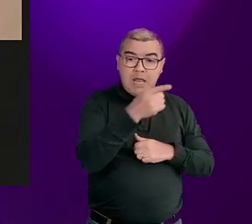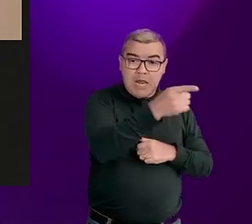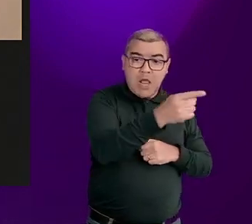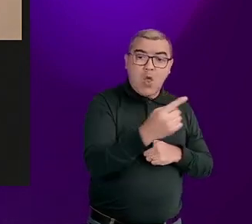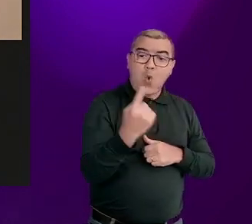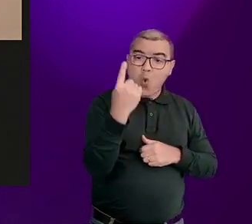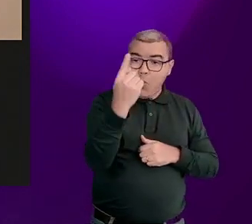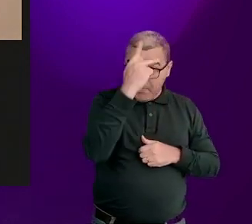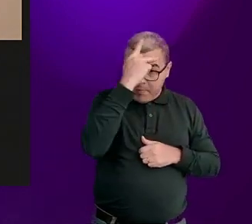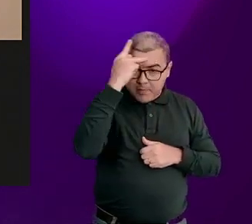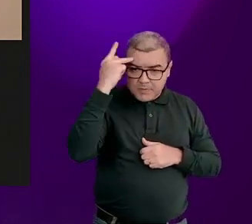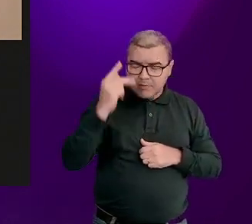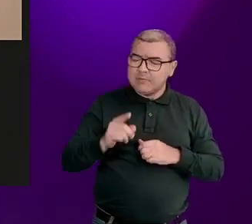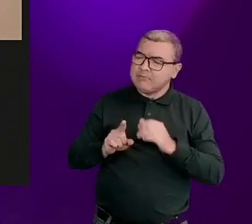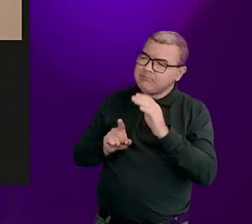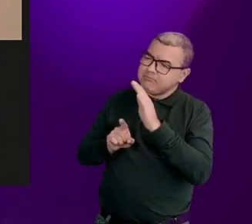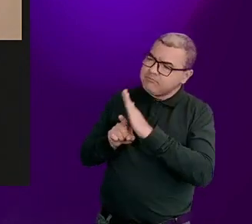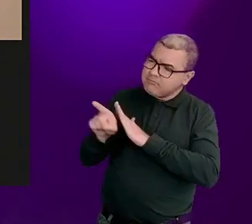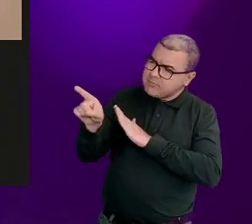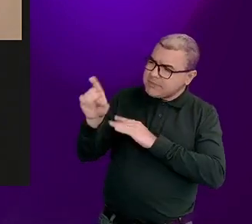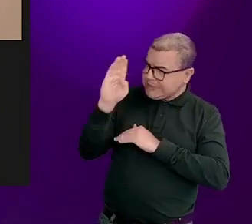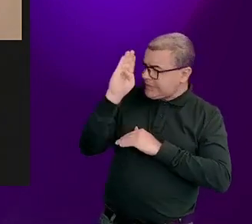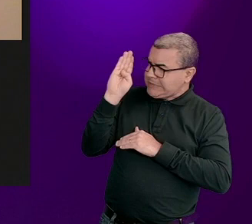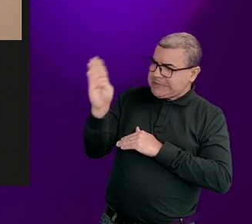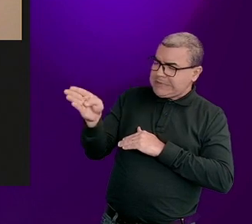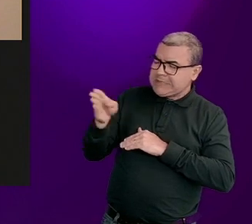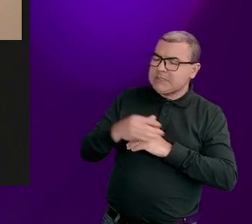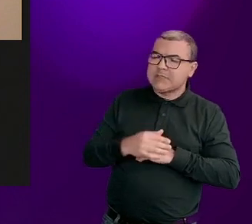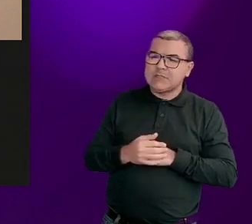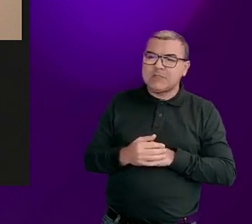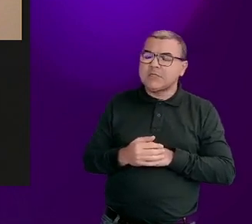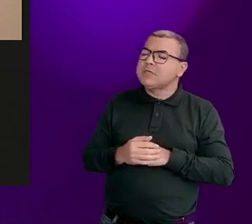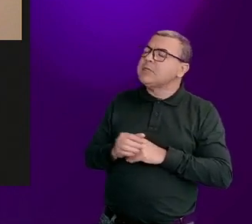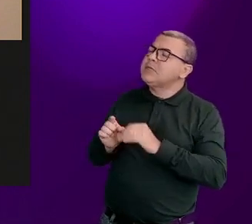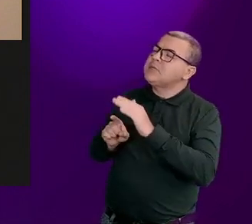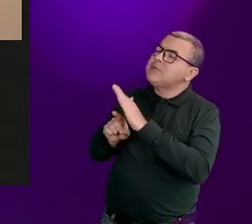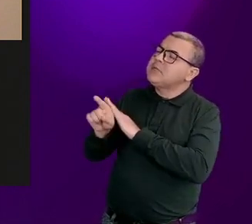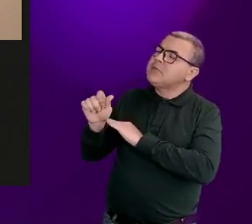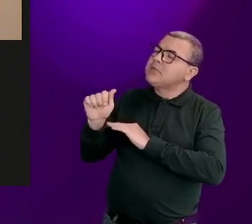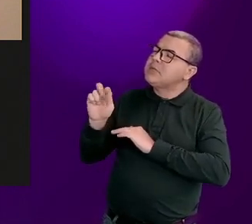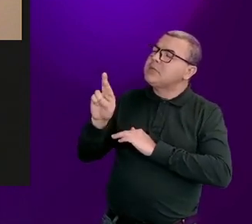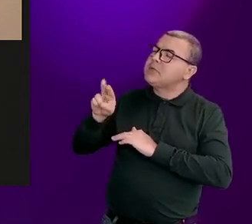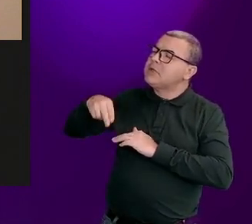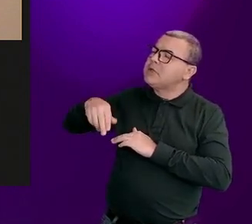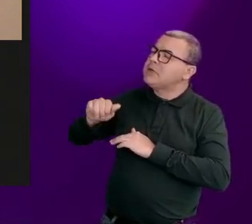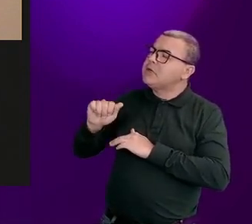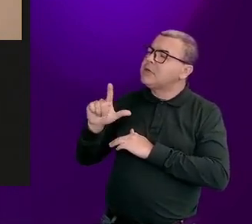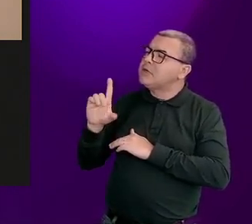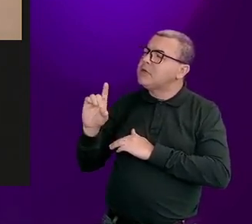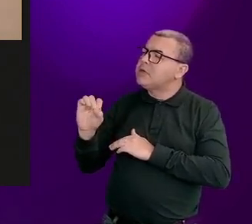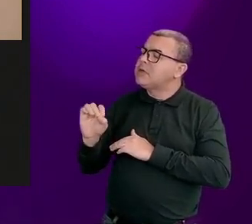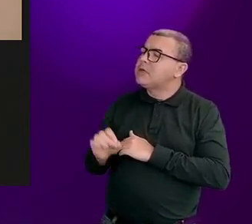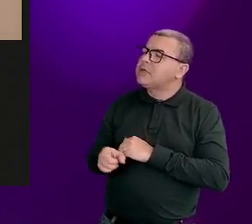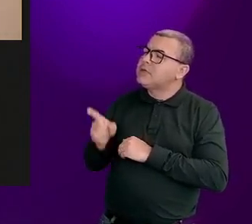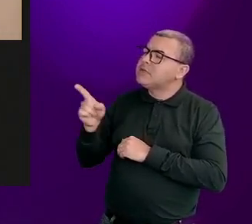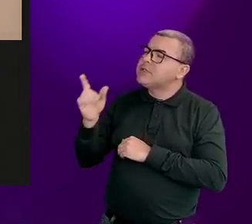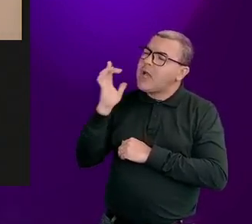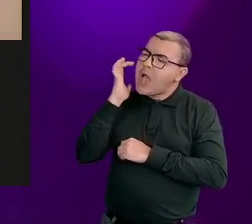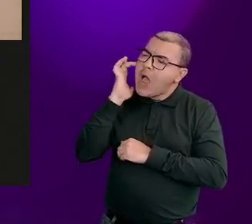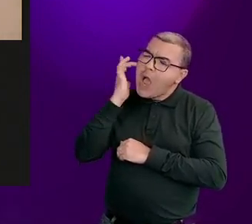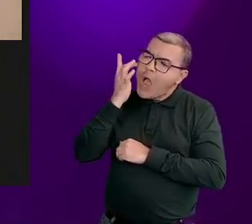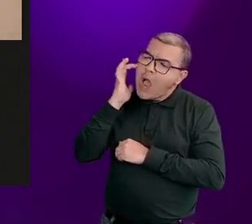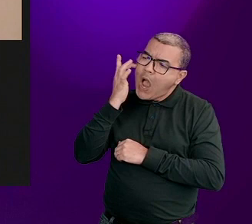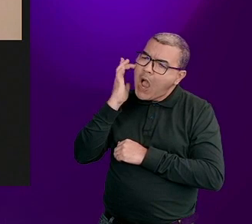pessoa do público me fez uma pergunta diretamente. Ele disse: Arnaldo, qual a condição que